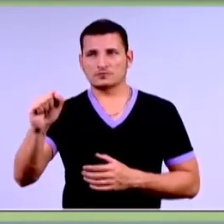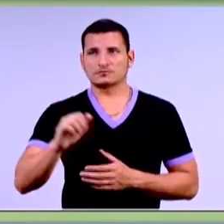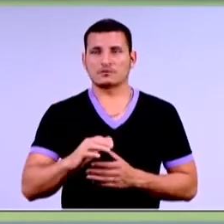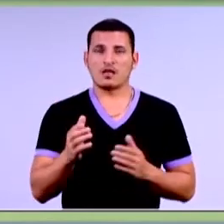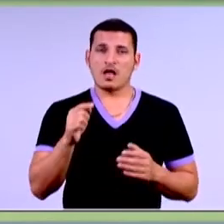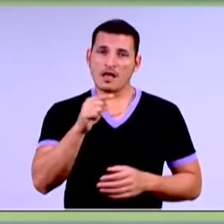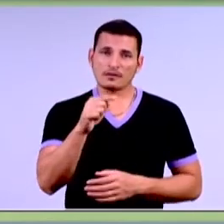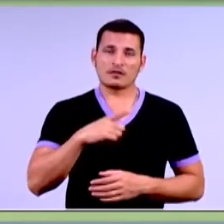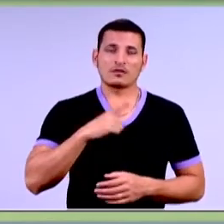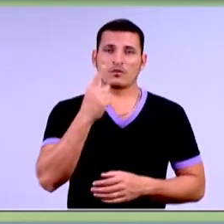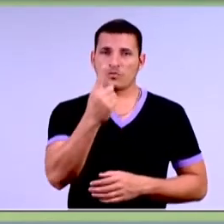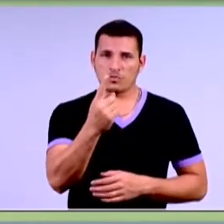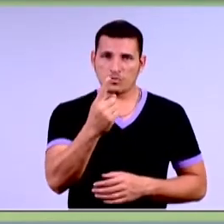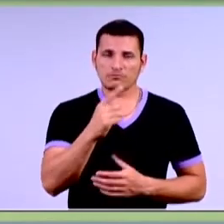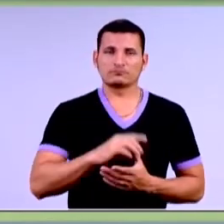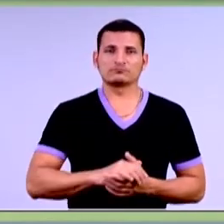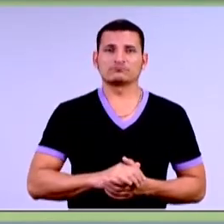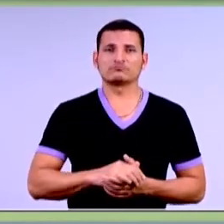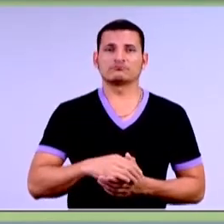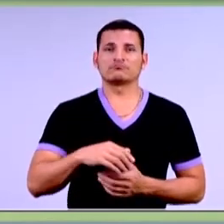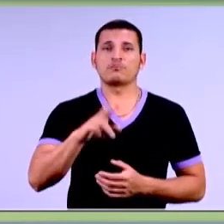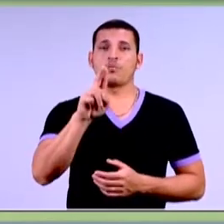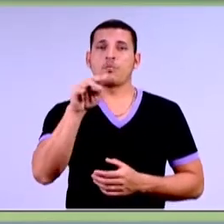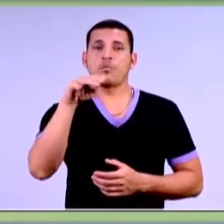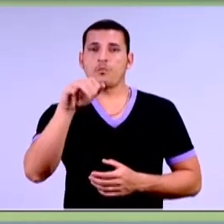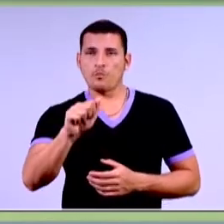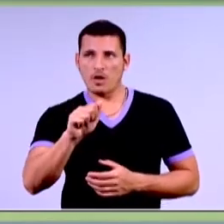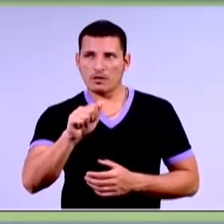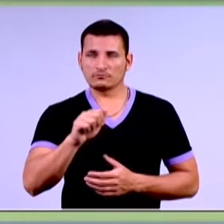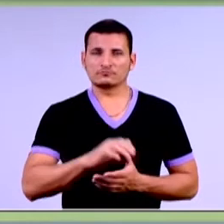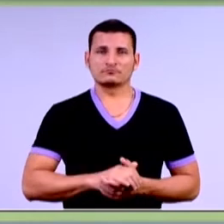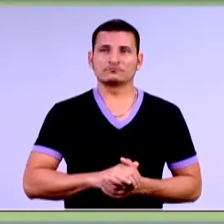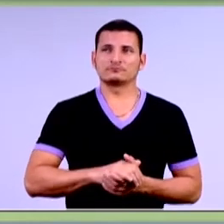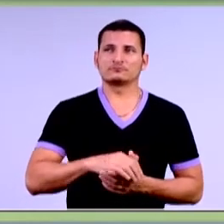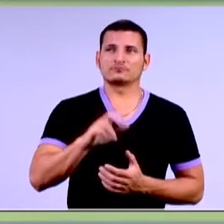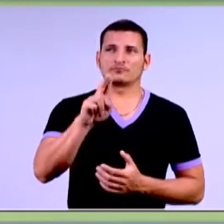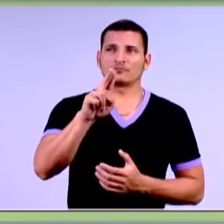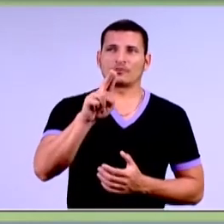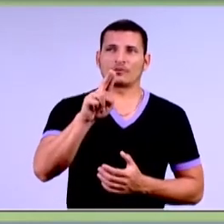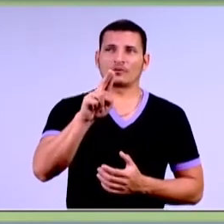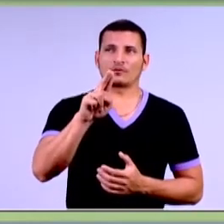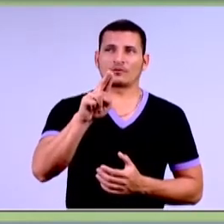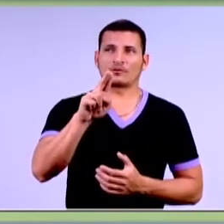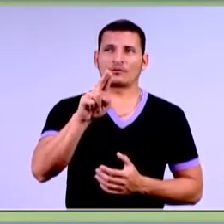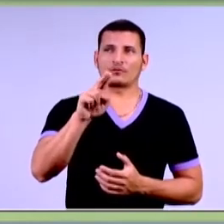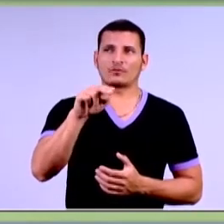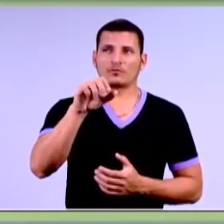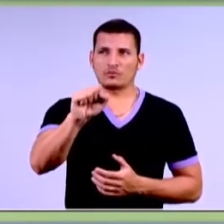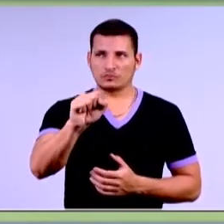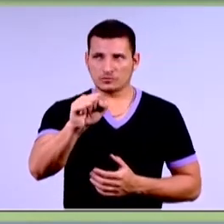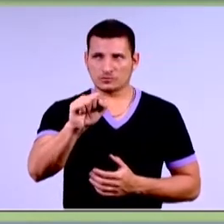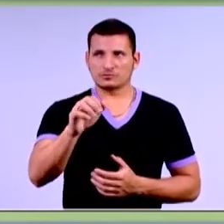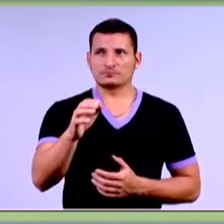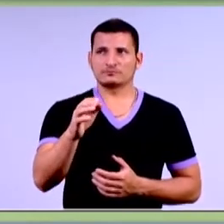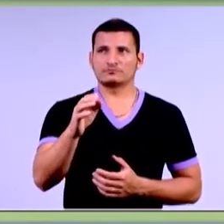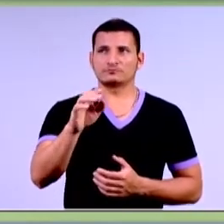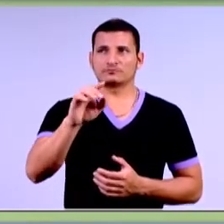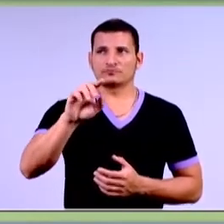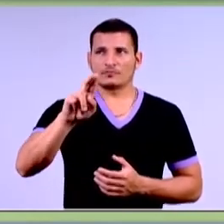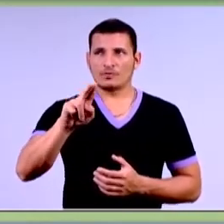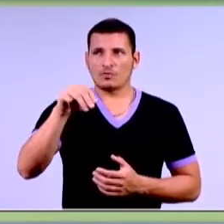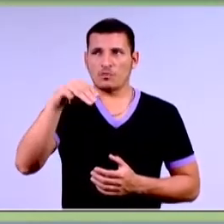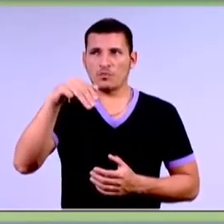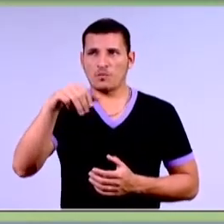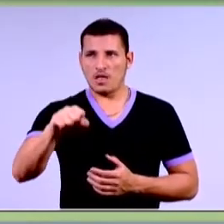uma onça romãs ok então nós temos dois nós temos um eo